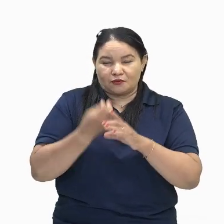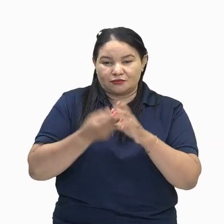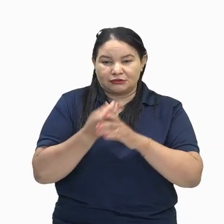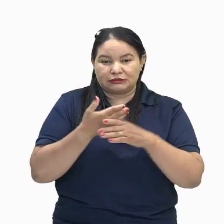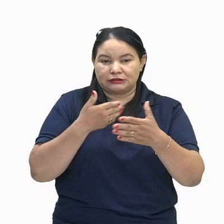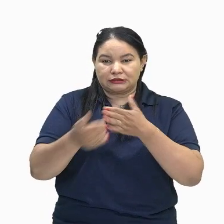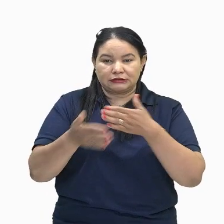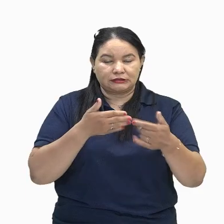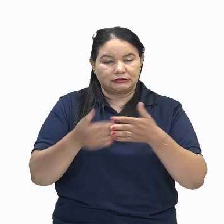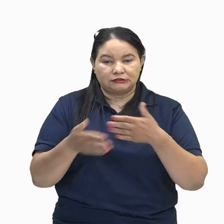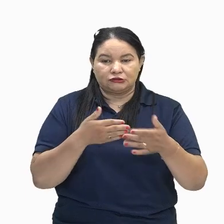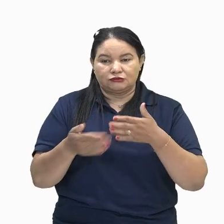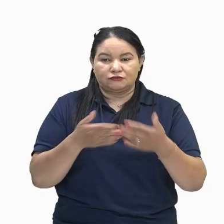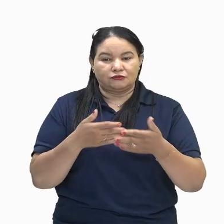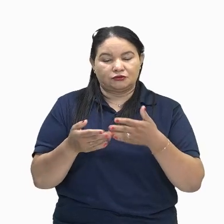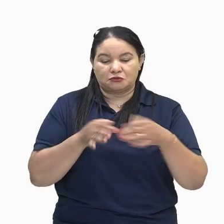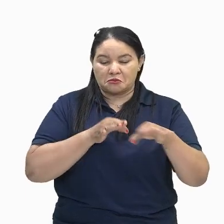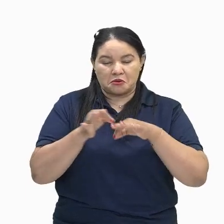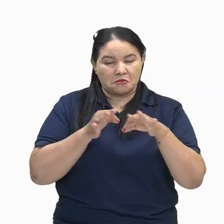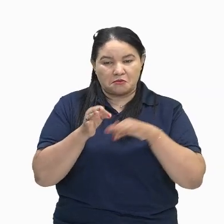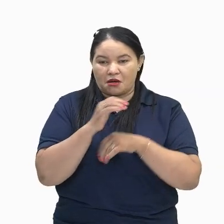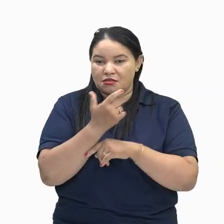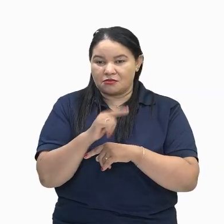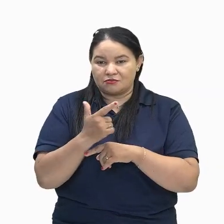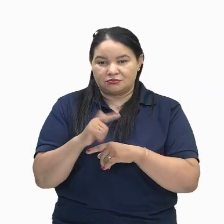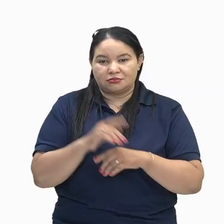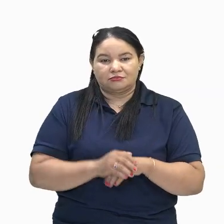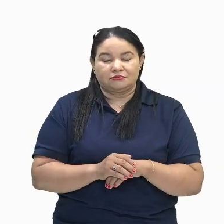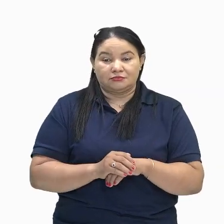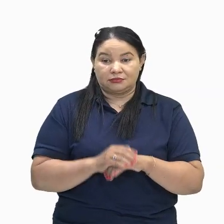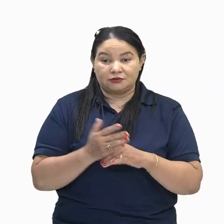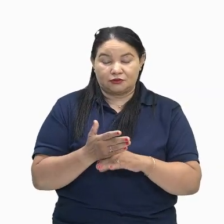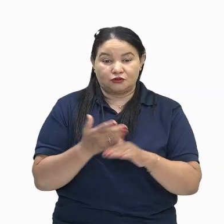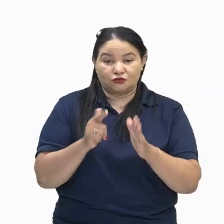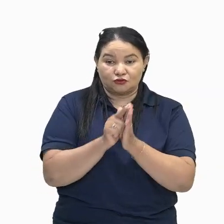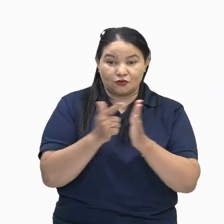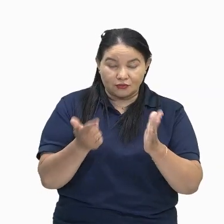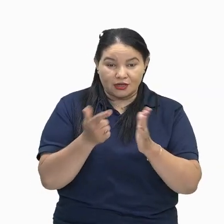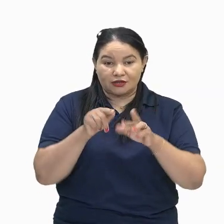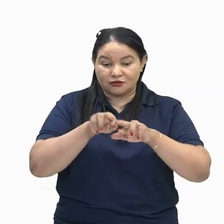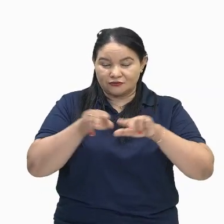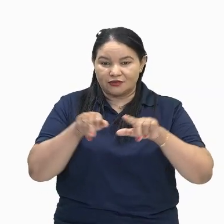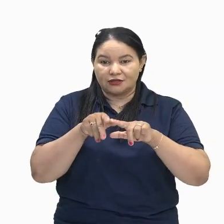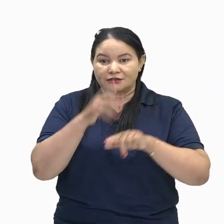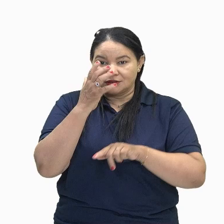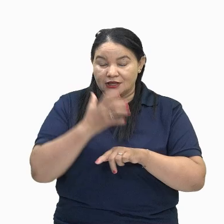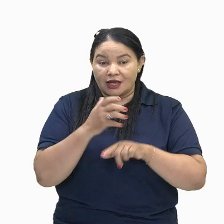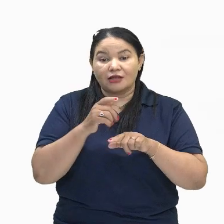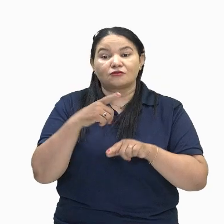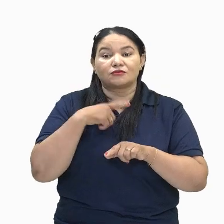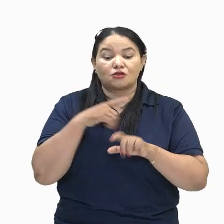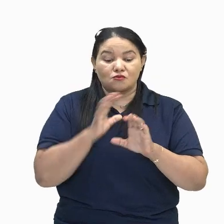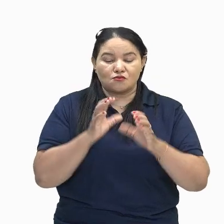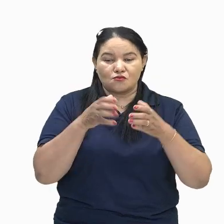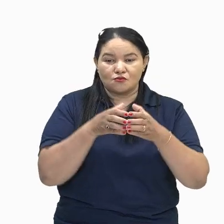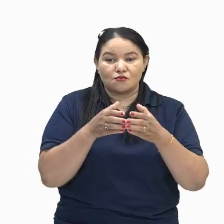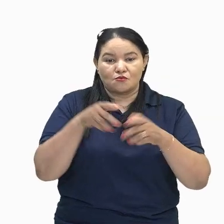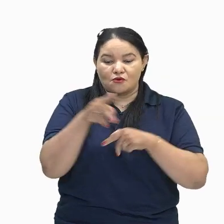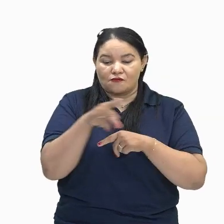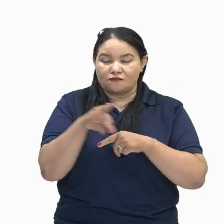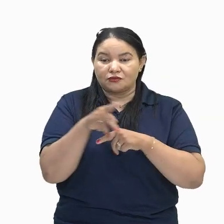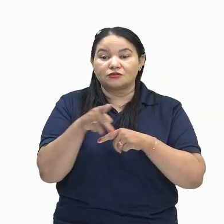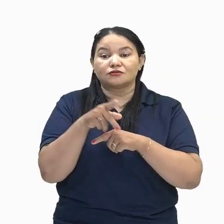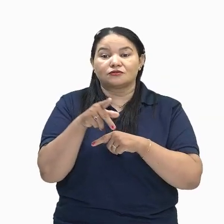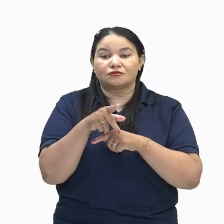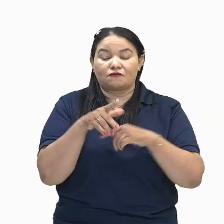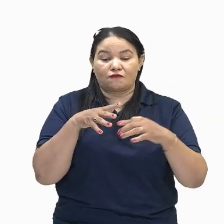forma sem um zelo. Veículos grandes de comunicação, de jornais sérios, eles possuem uma equipe de professores, de